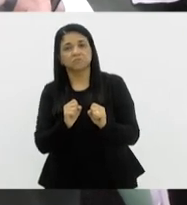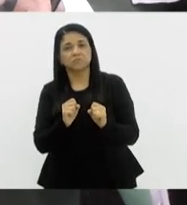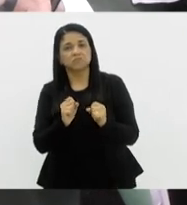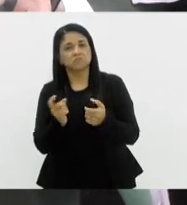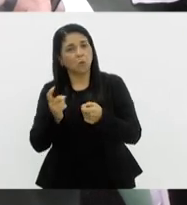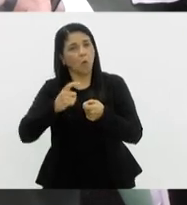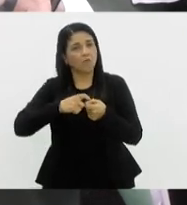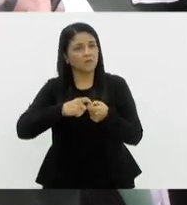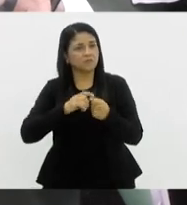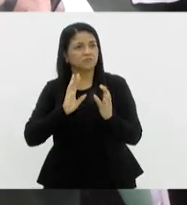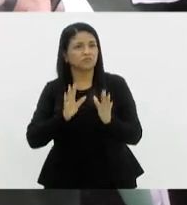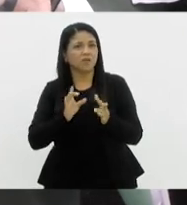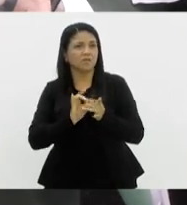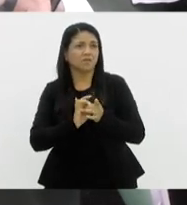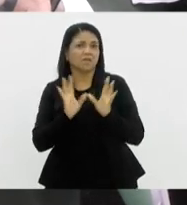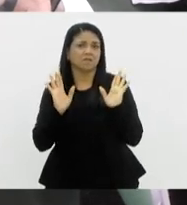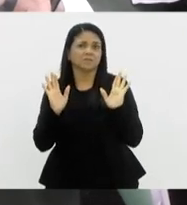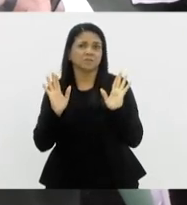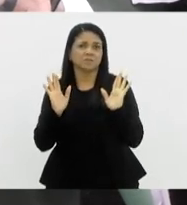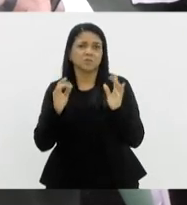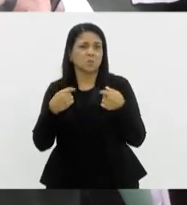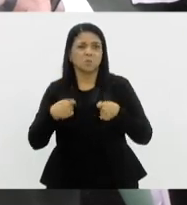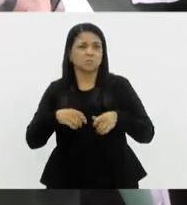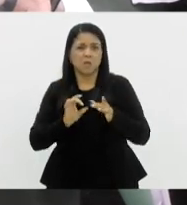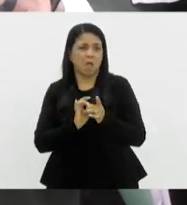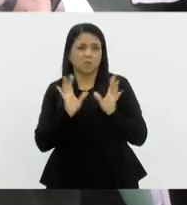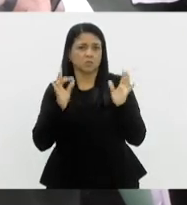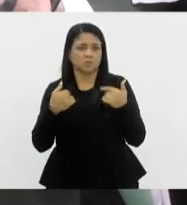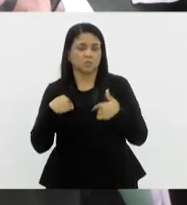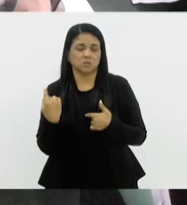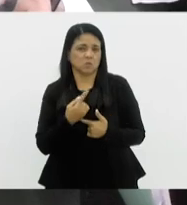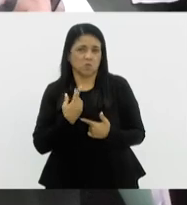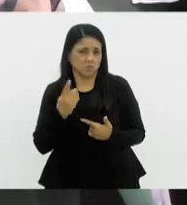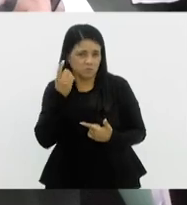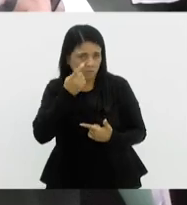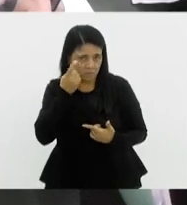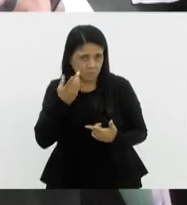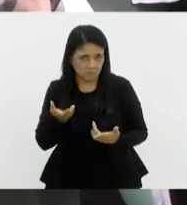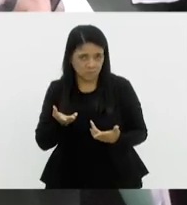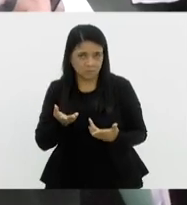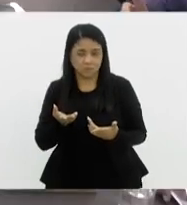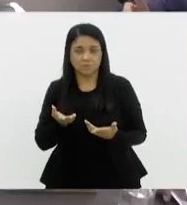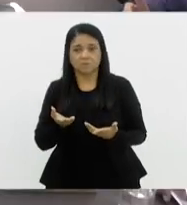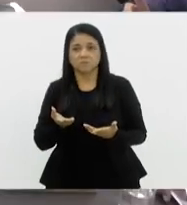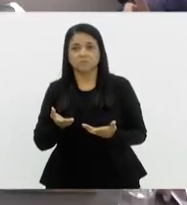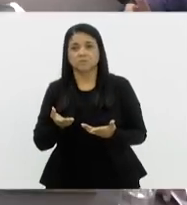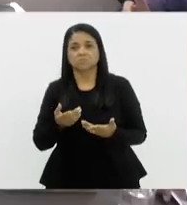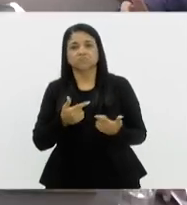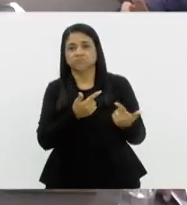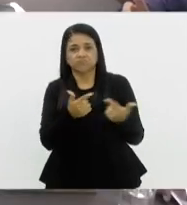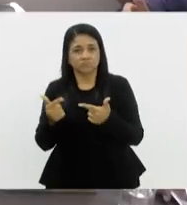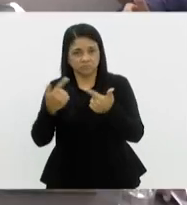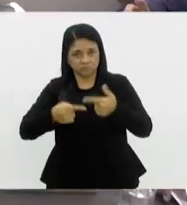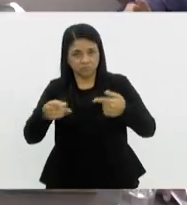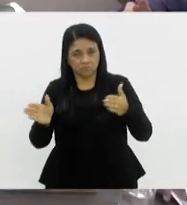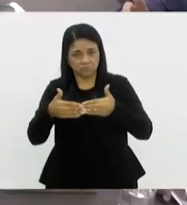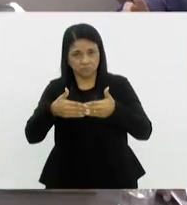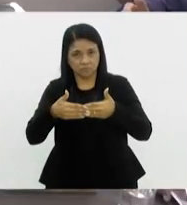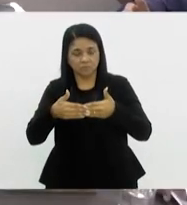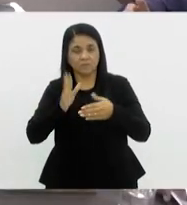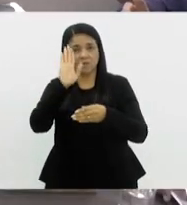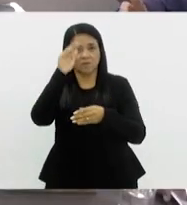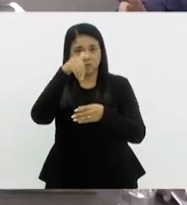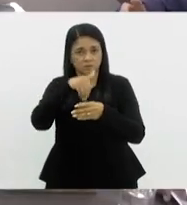ele já pode fazer, não precisa de autorização nenhuma nossa para isso. Então, não havendo quem queira discutir, encerrada a discussão,